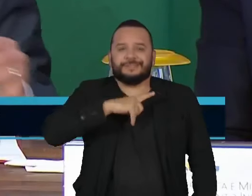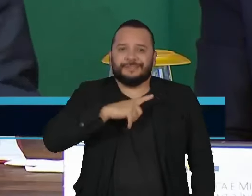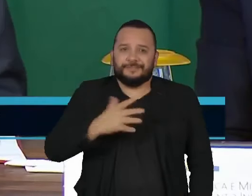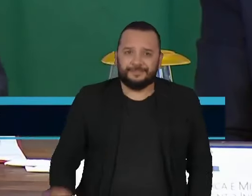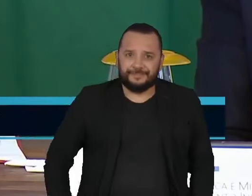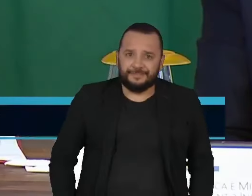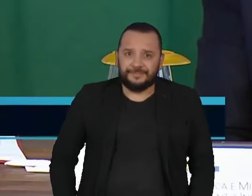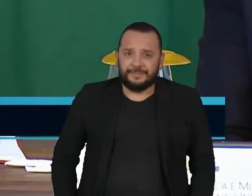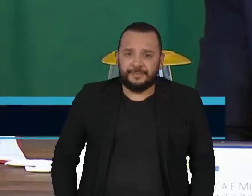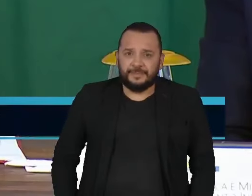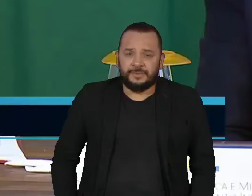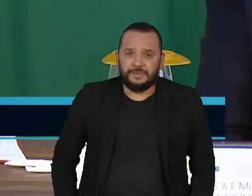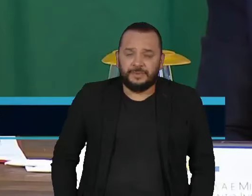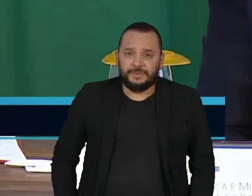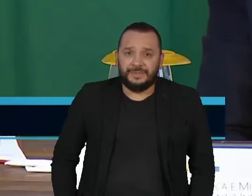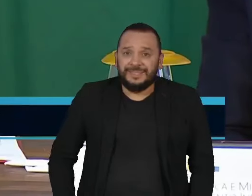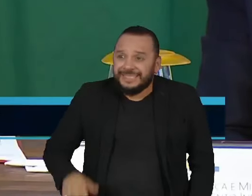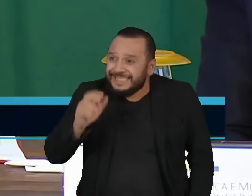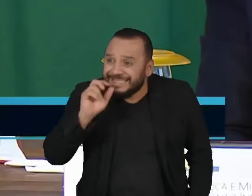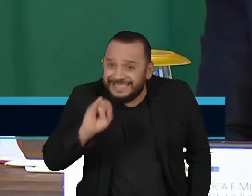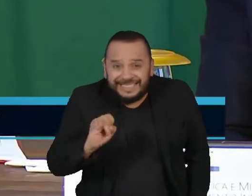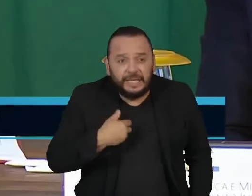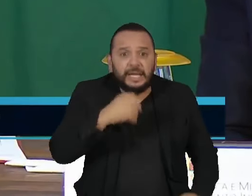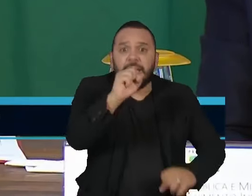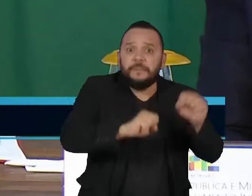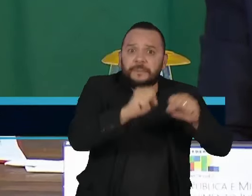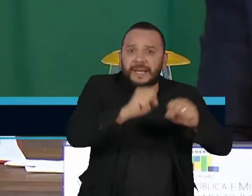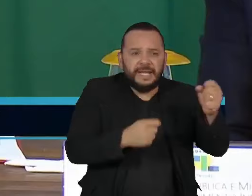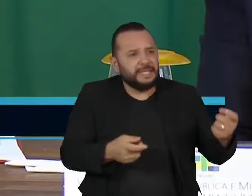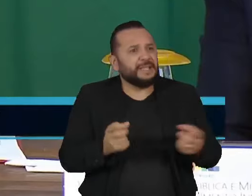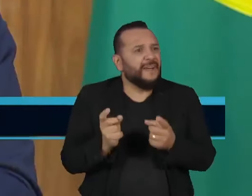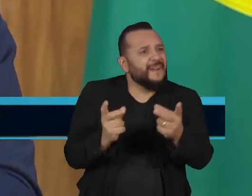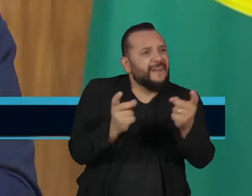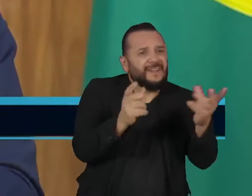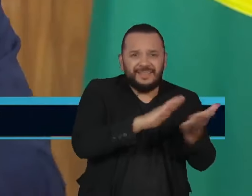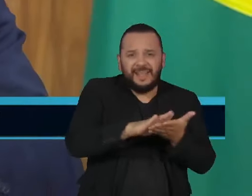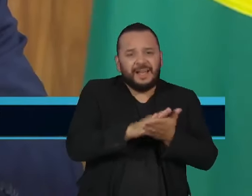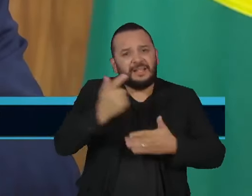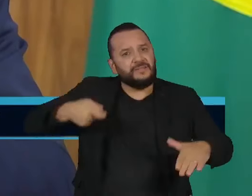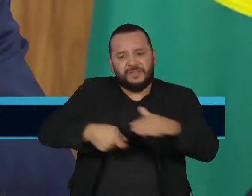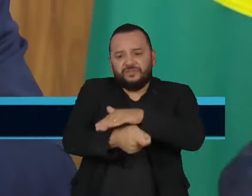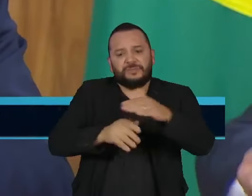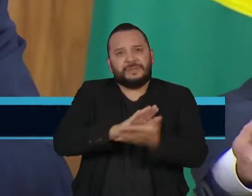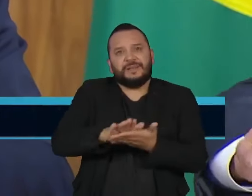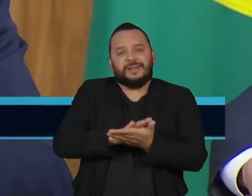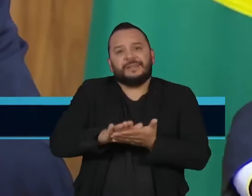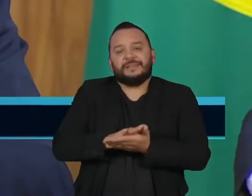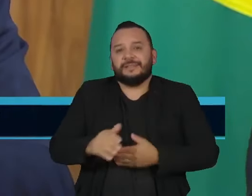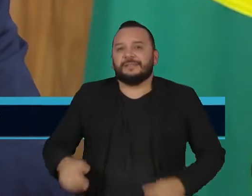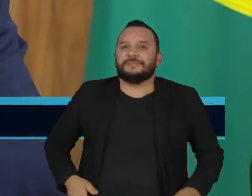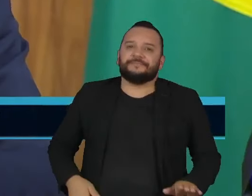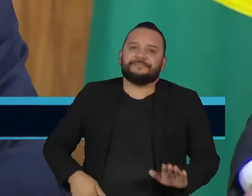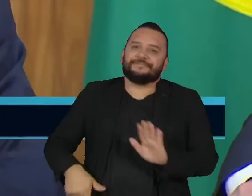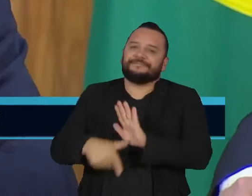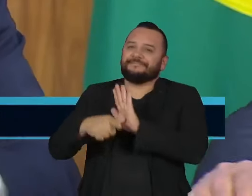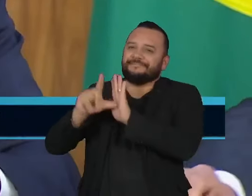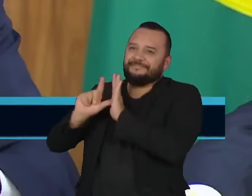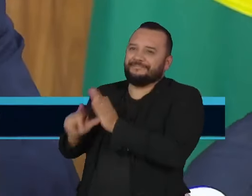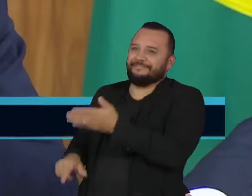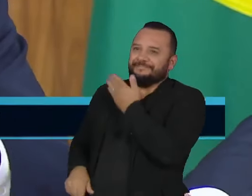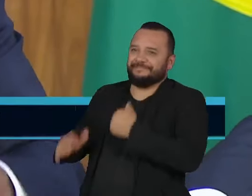Ninguém vai investir numa indústria se não tiver mercado para ele vender o seu produto. Visão que, minutos antes, o ministro da